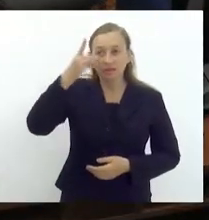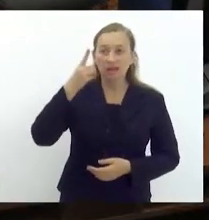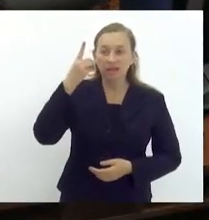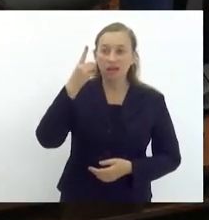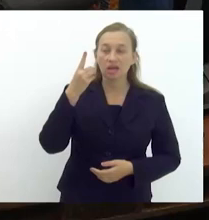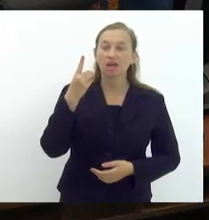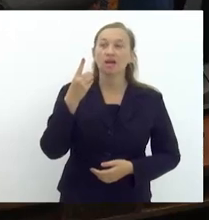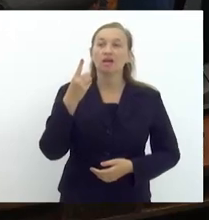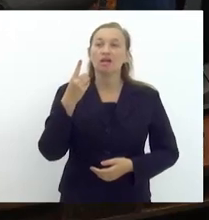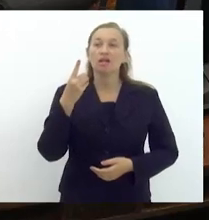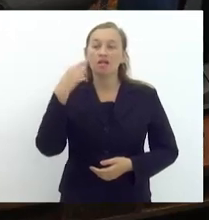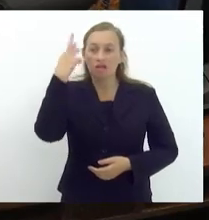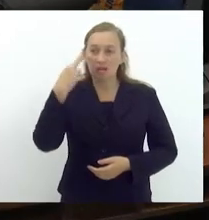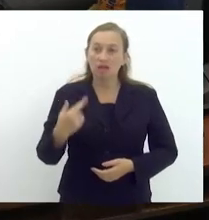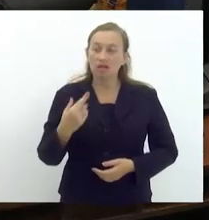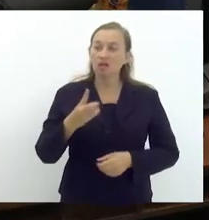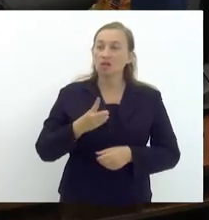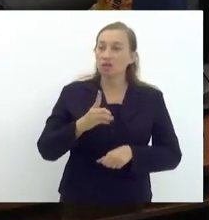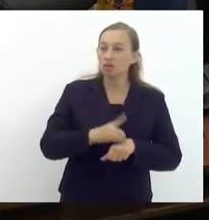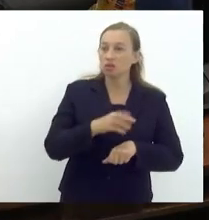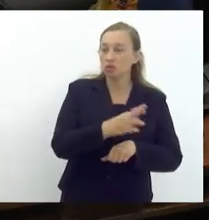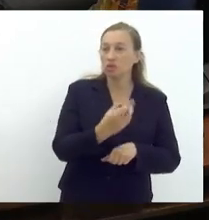Deputado Dr Serginho